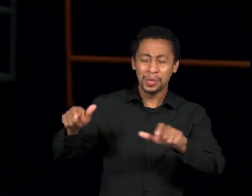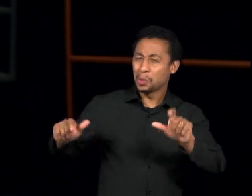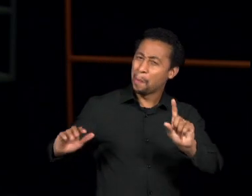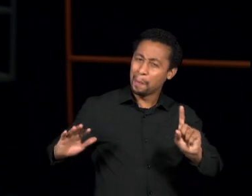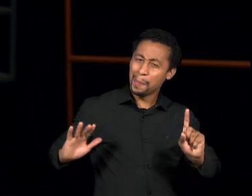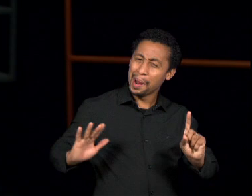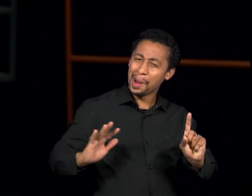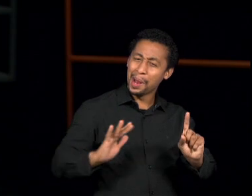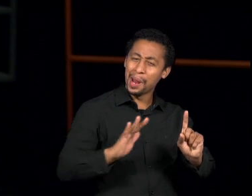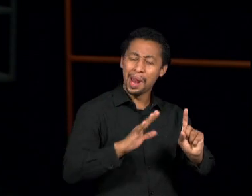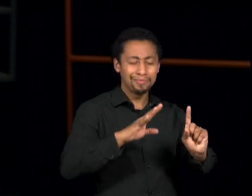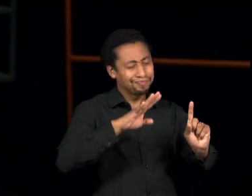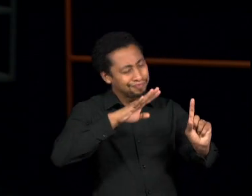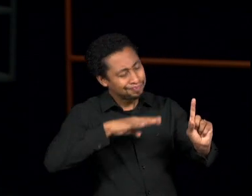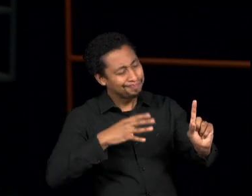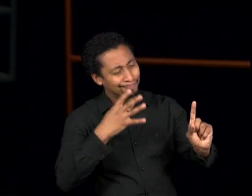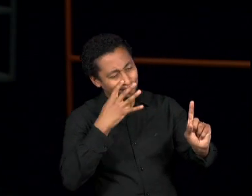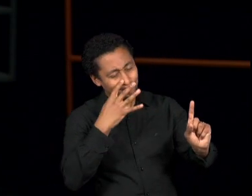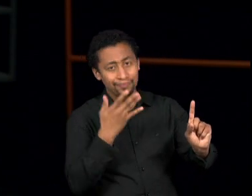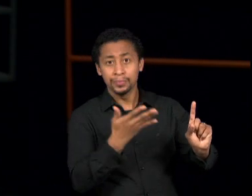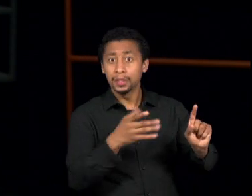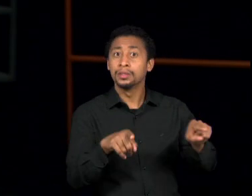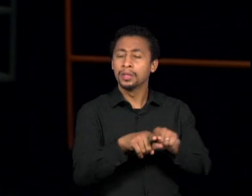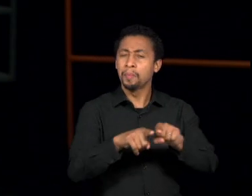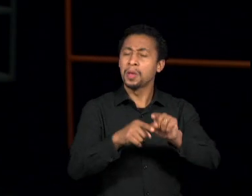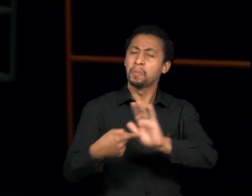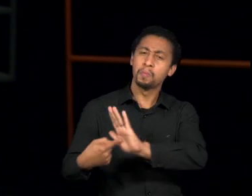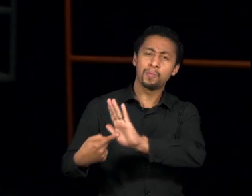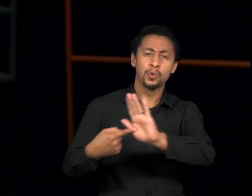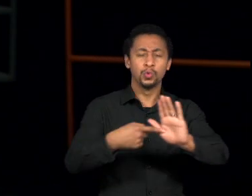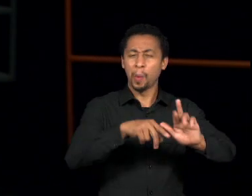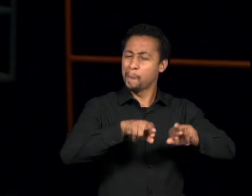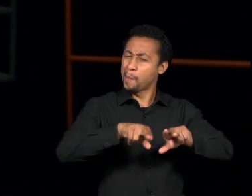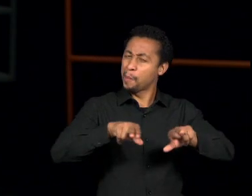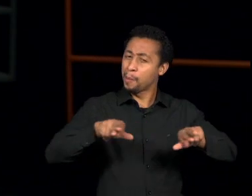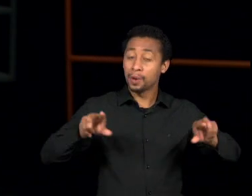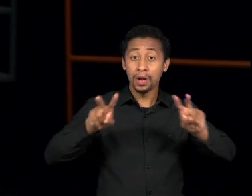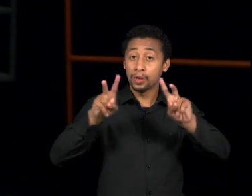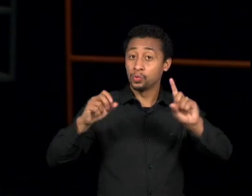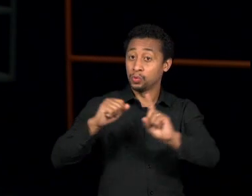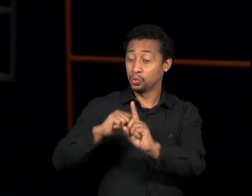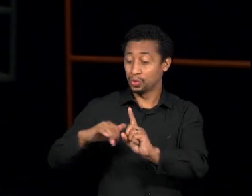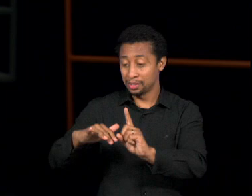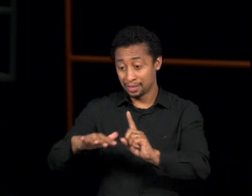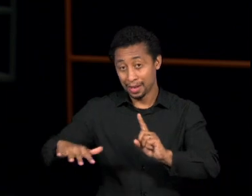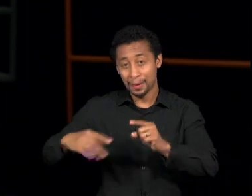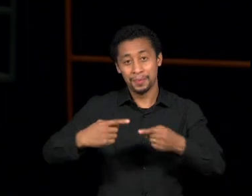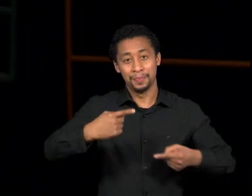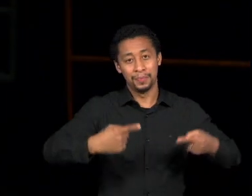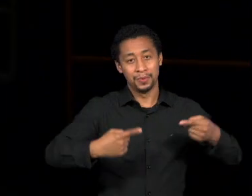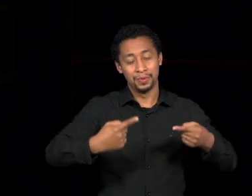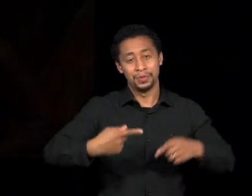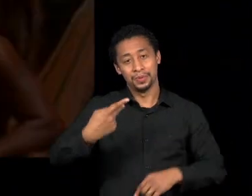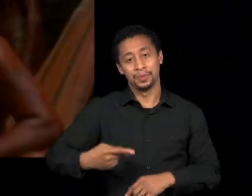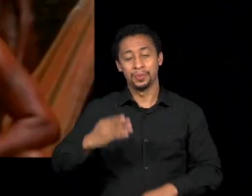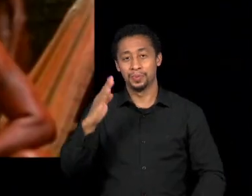de uma obra que constitui um panorama abrangente das questões sociais e políticas do nosso país.